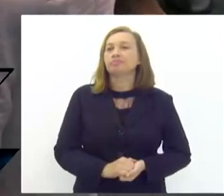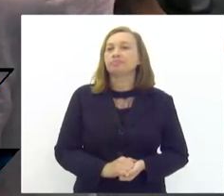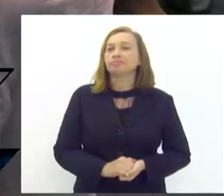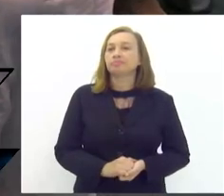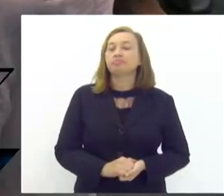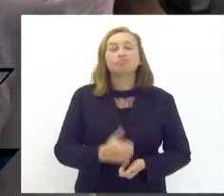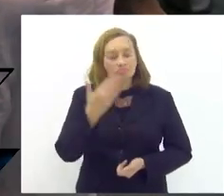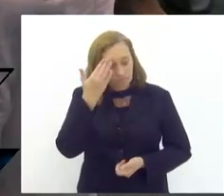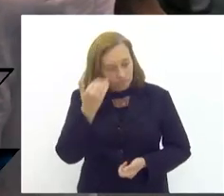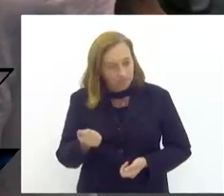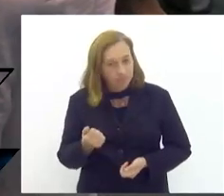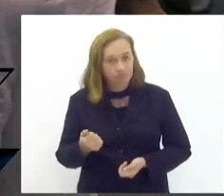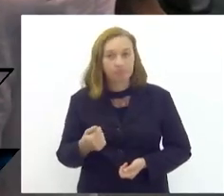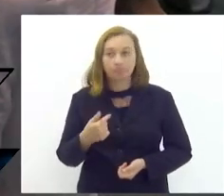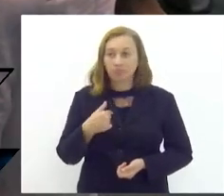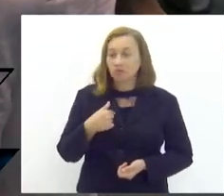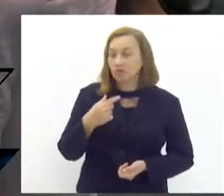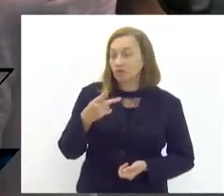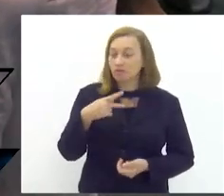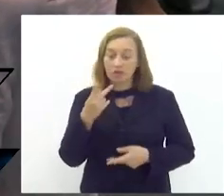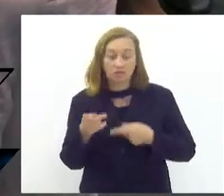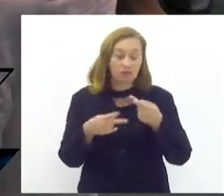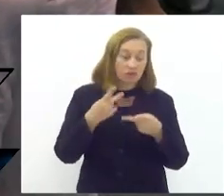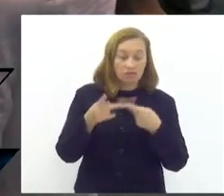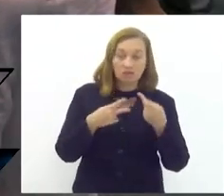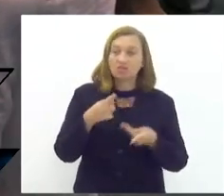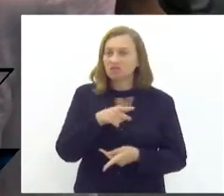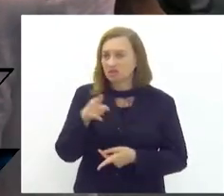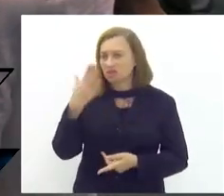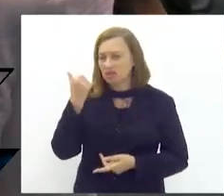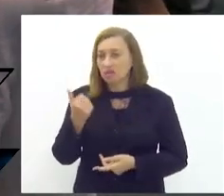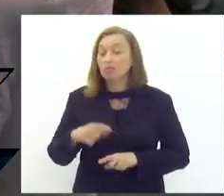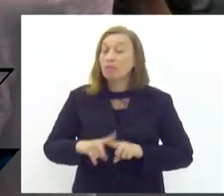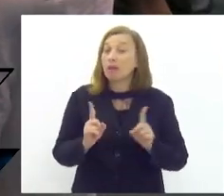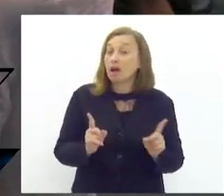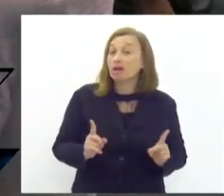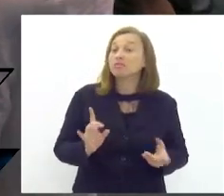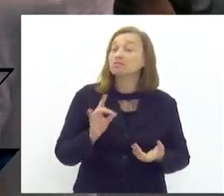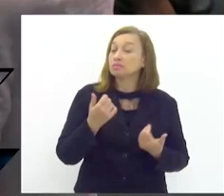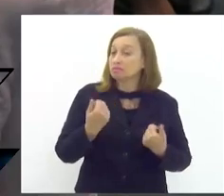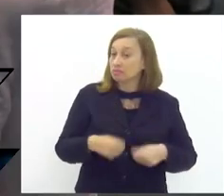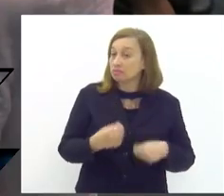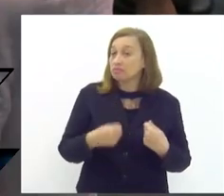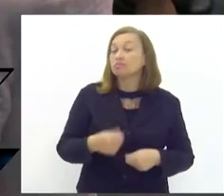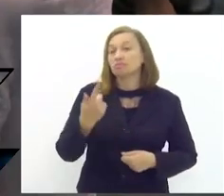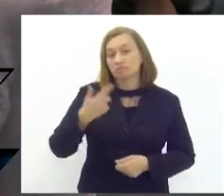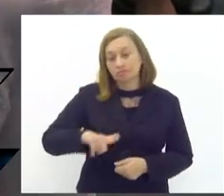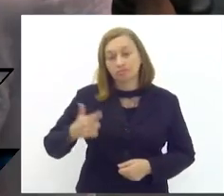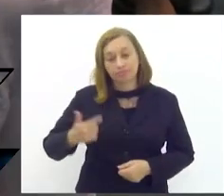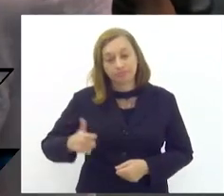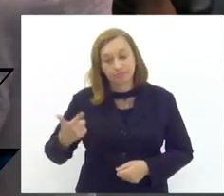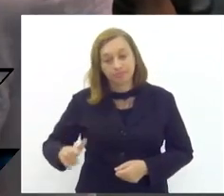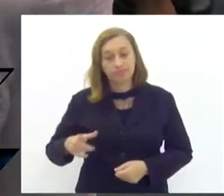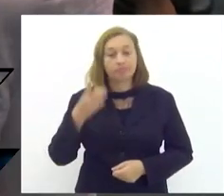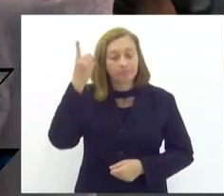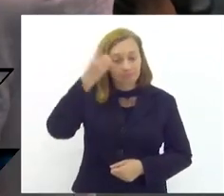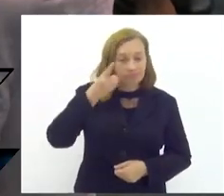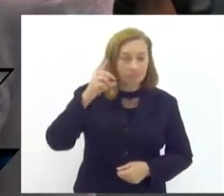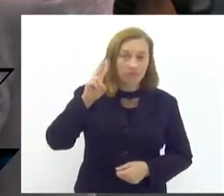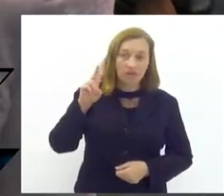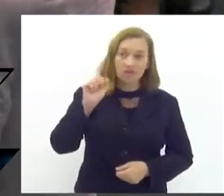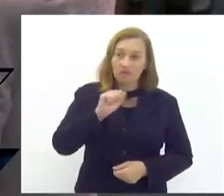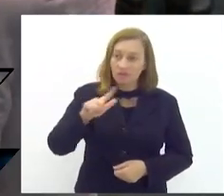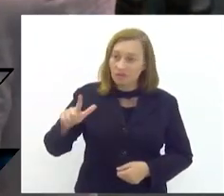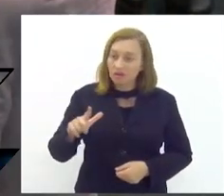eu sei que eu estou chovendo no molhado Todos sabem disso mas é necessário repetir Deputado Val